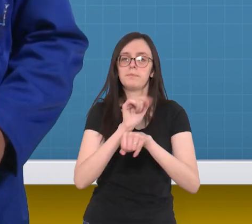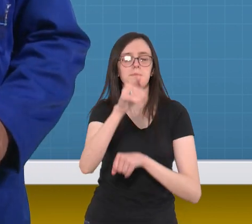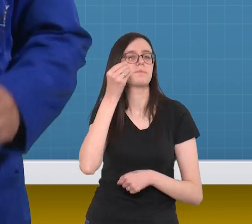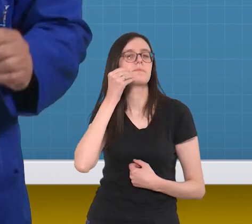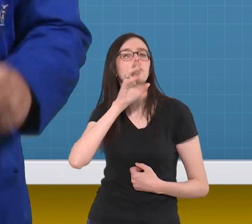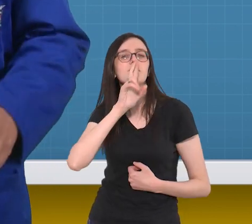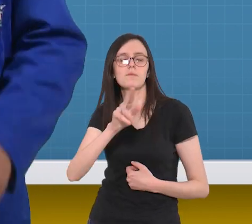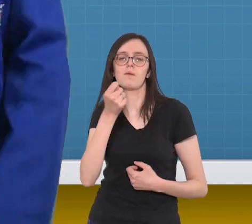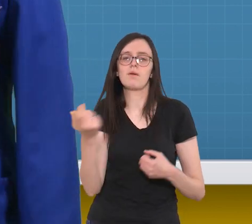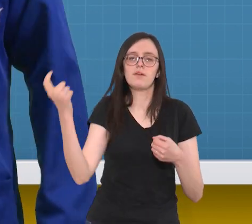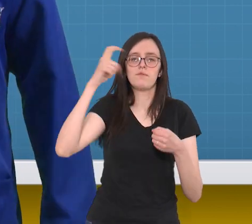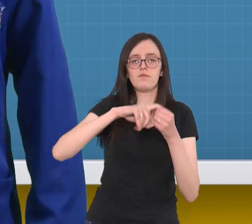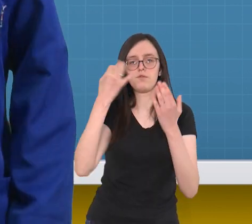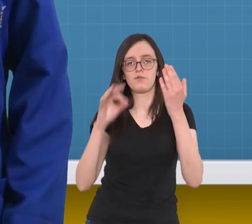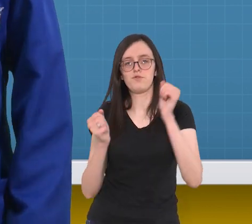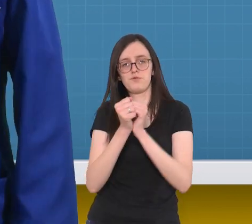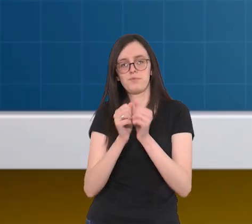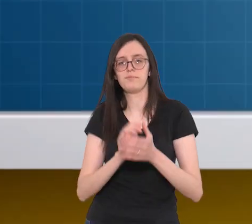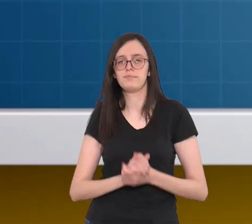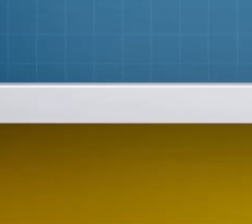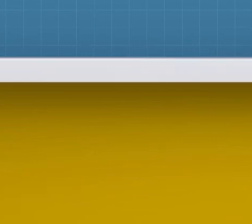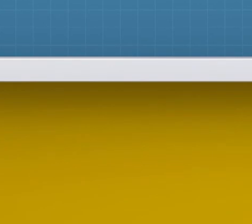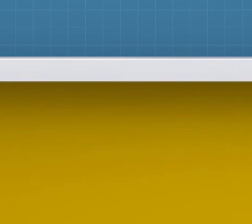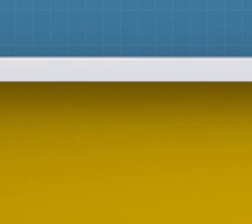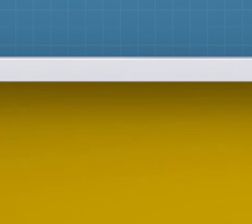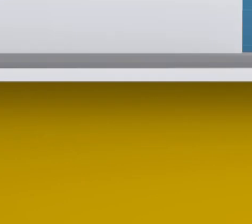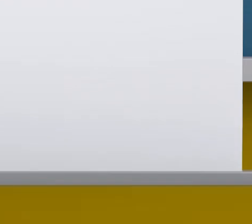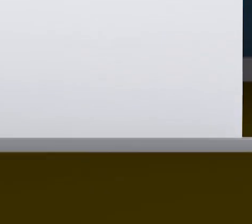você tentar responder e volto para corrigirmos juntos.